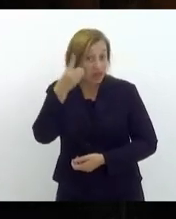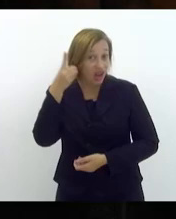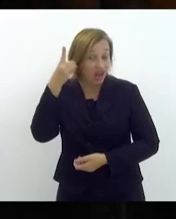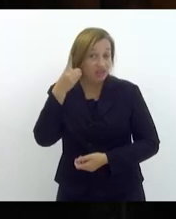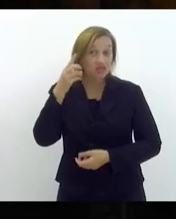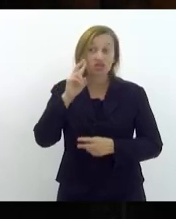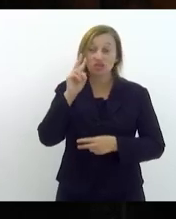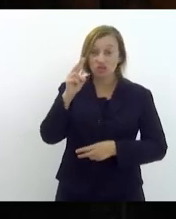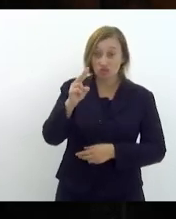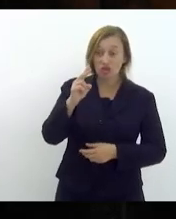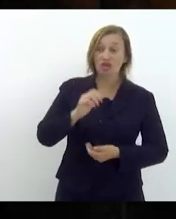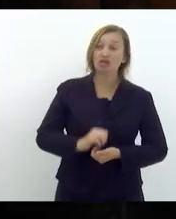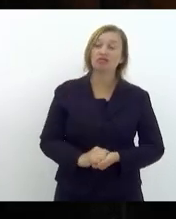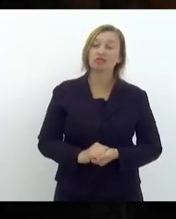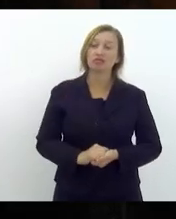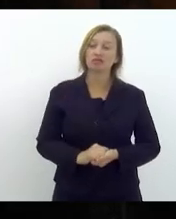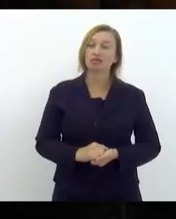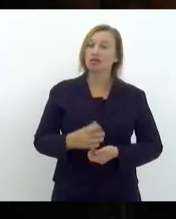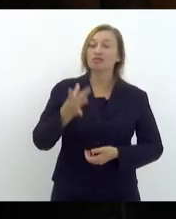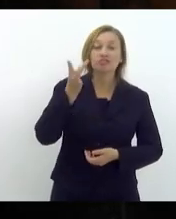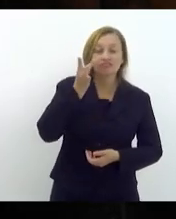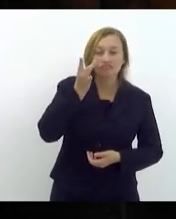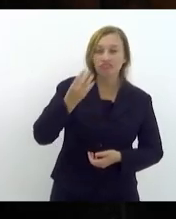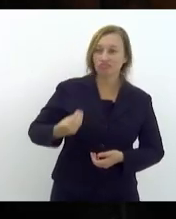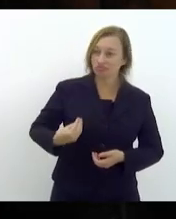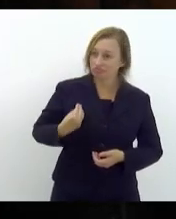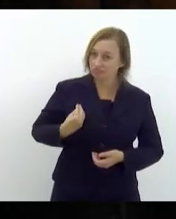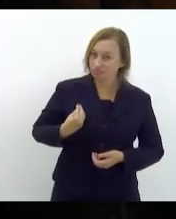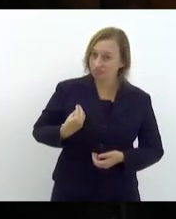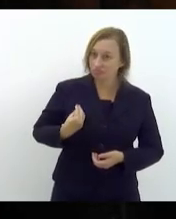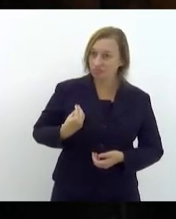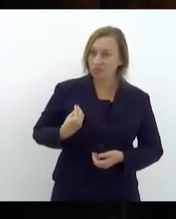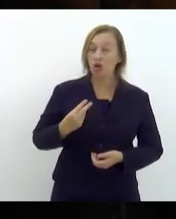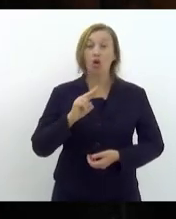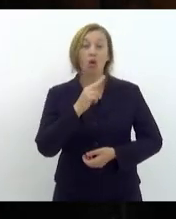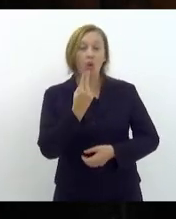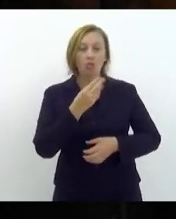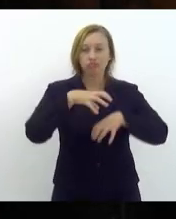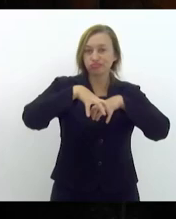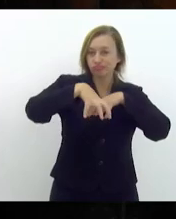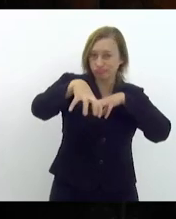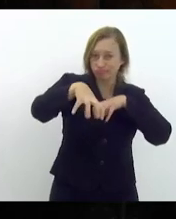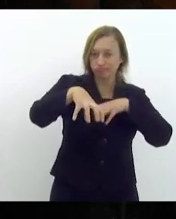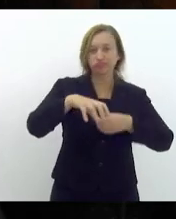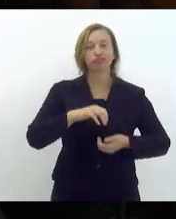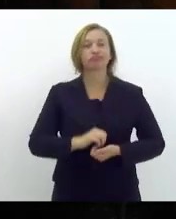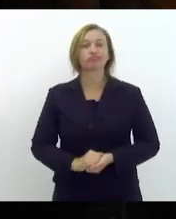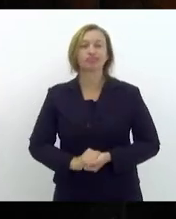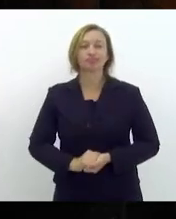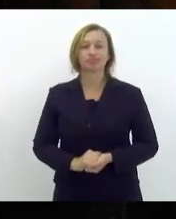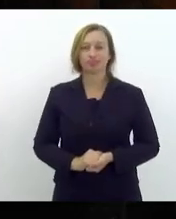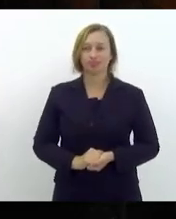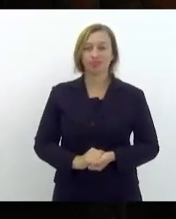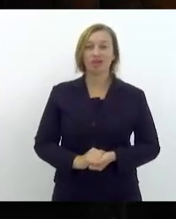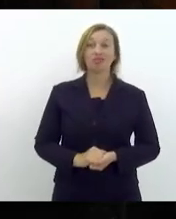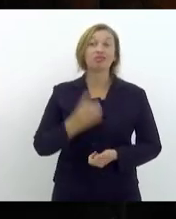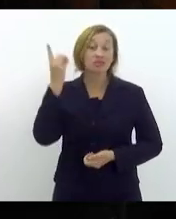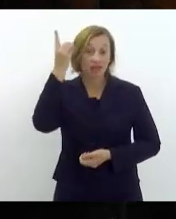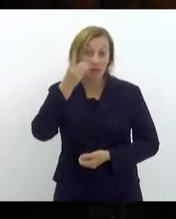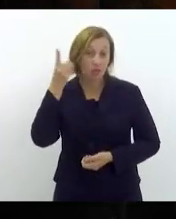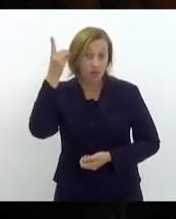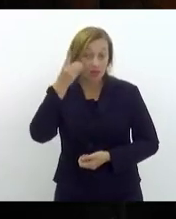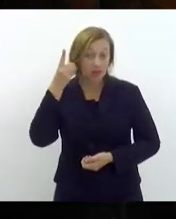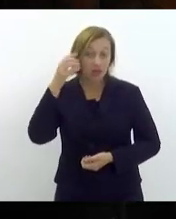que nos assistem presencialmente ou de forma remota Deputado